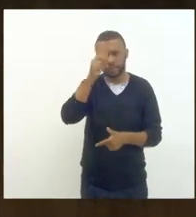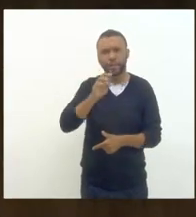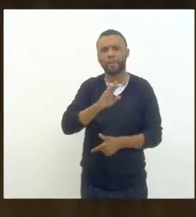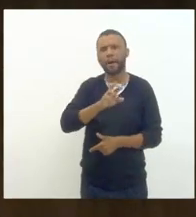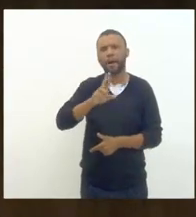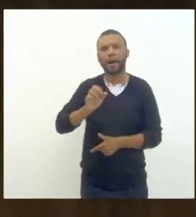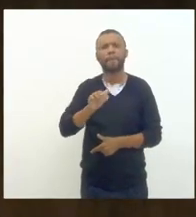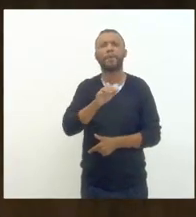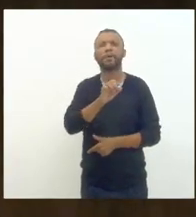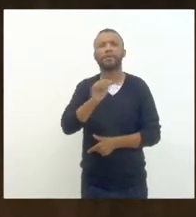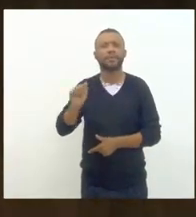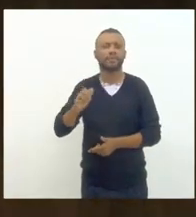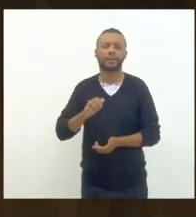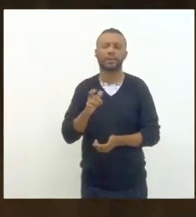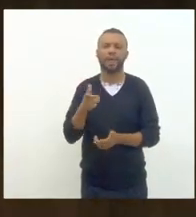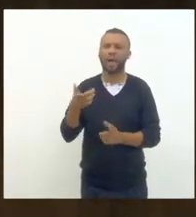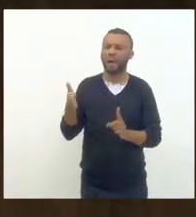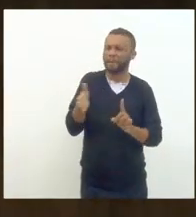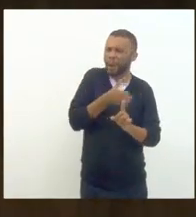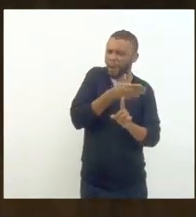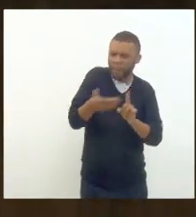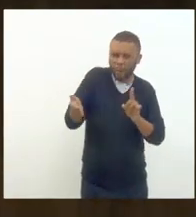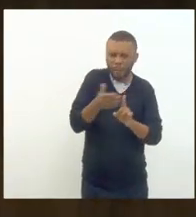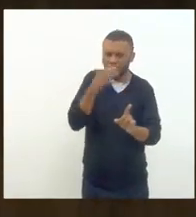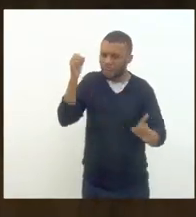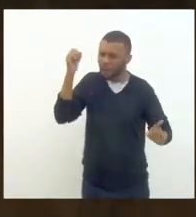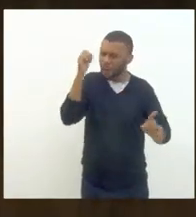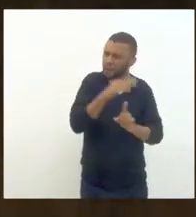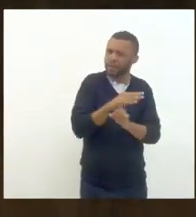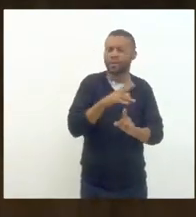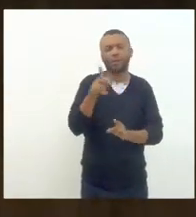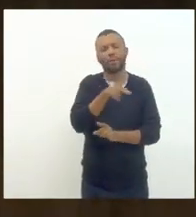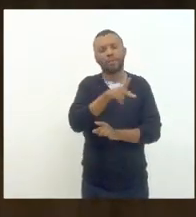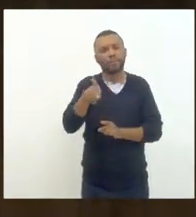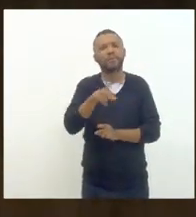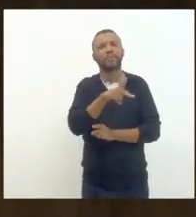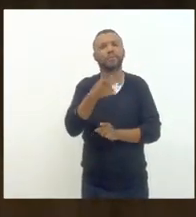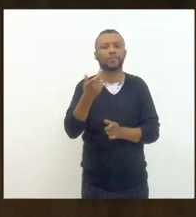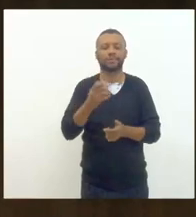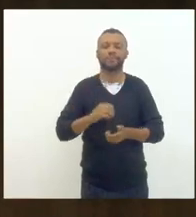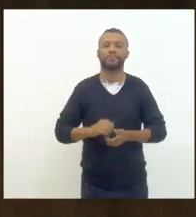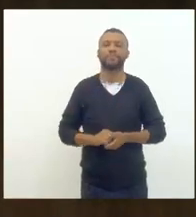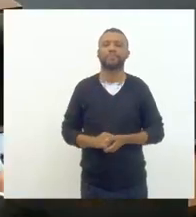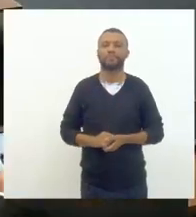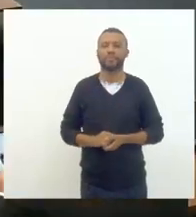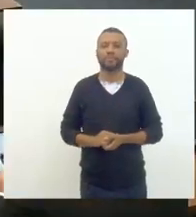Guarda Municipal agredindo uma professora, desrespeitando o movimento social.